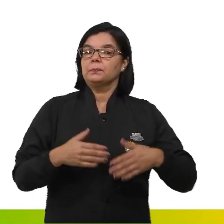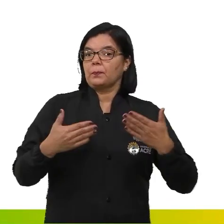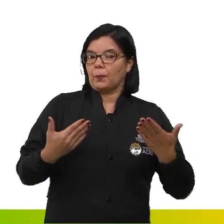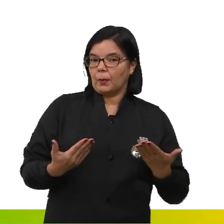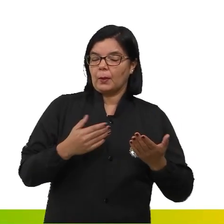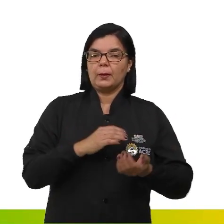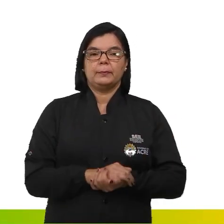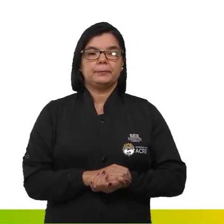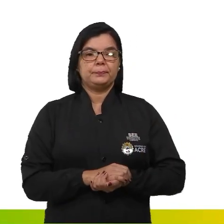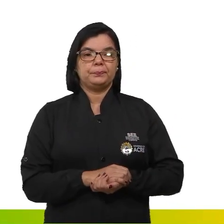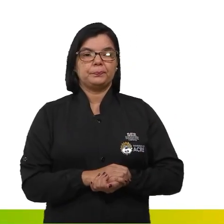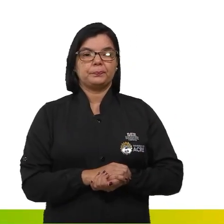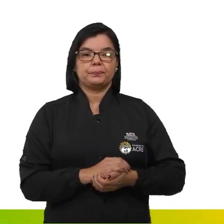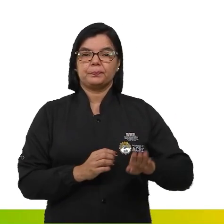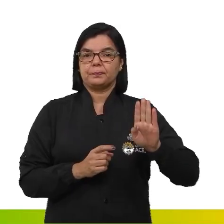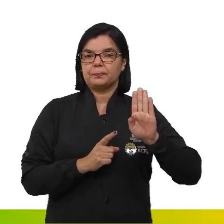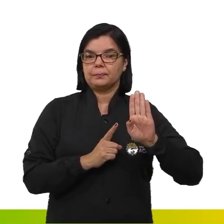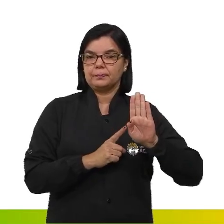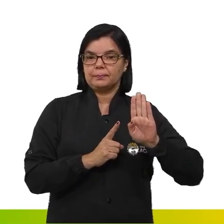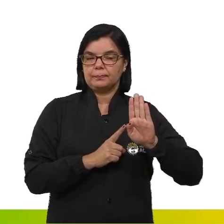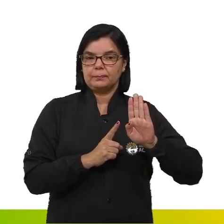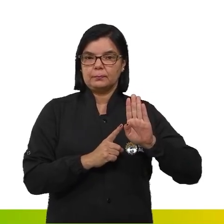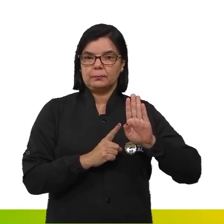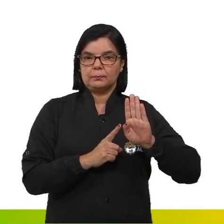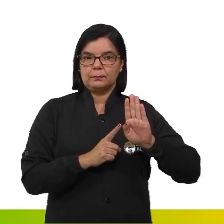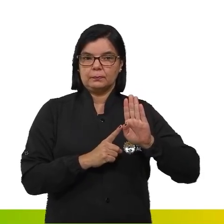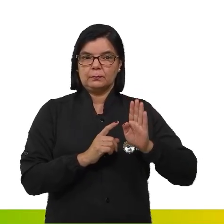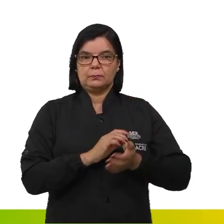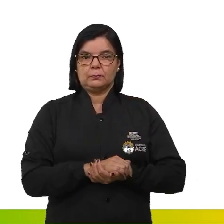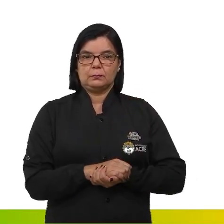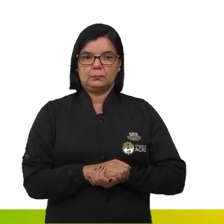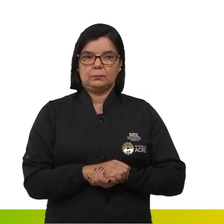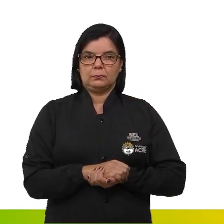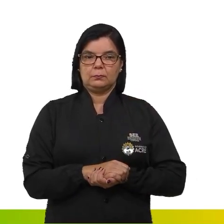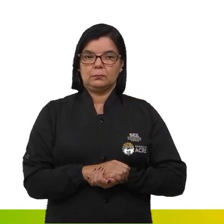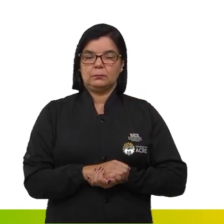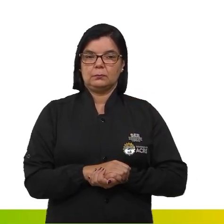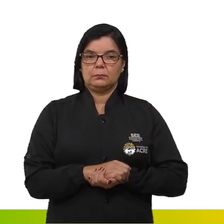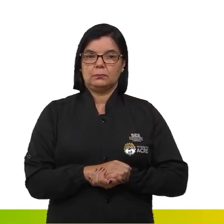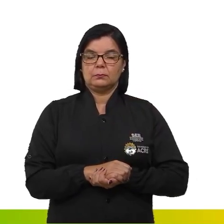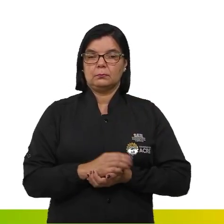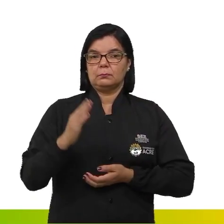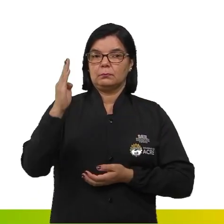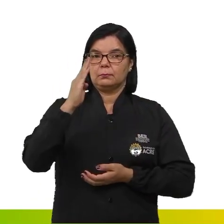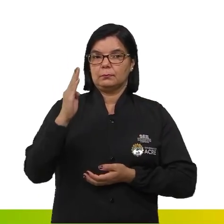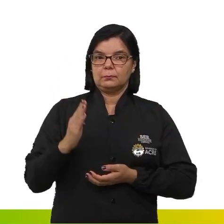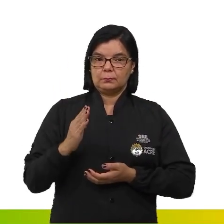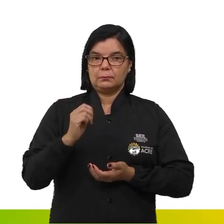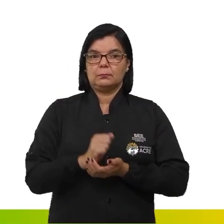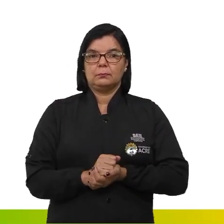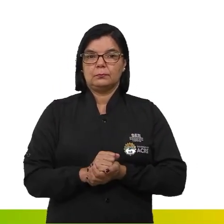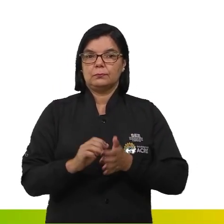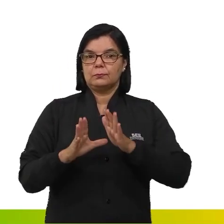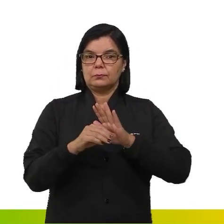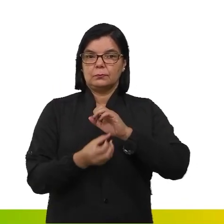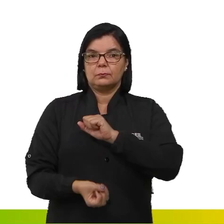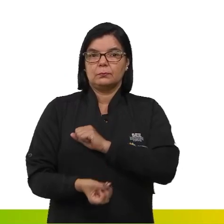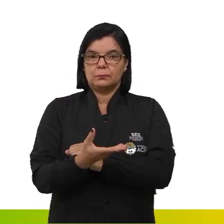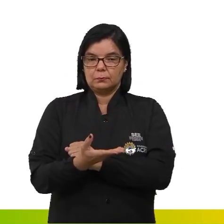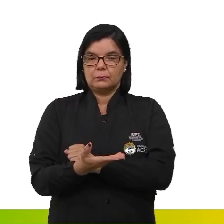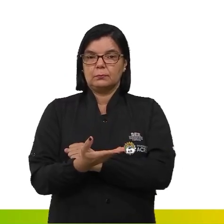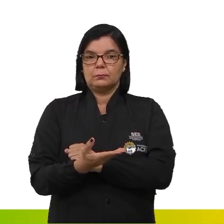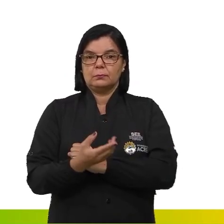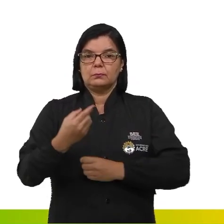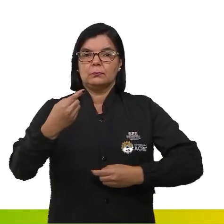Então, agora vamos à segunda atividade. No Brasil, a corrupção amplamente praticada por grande parte